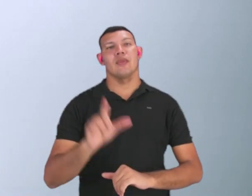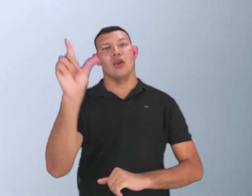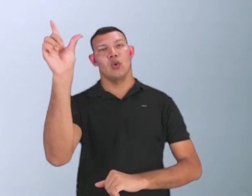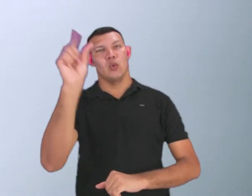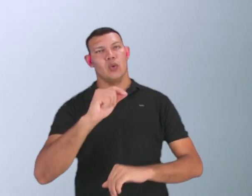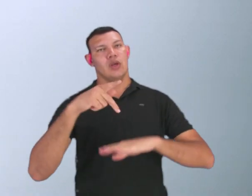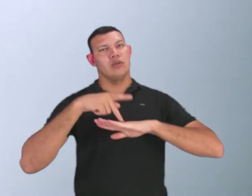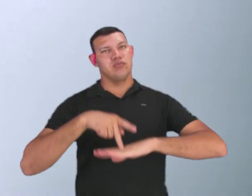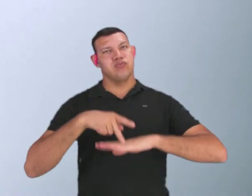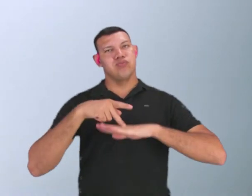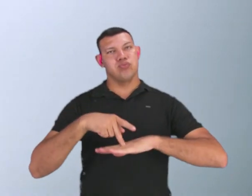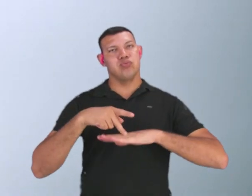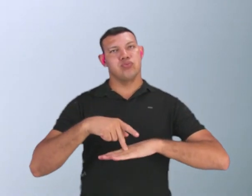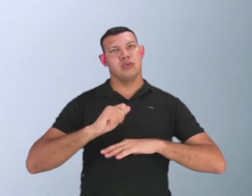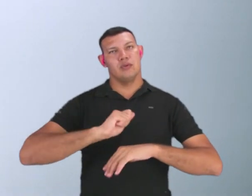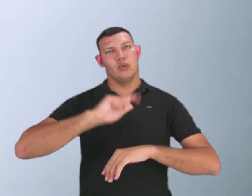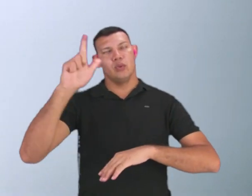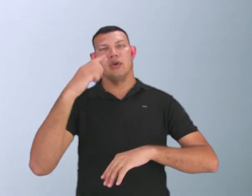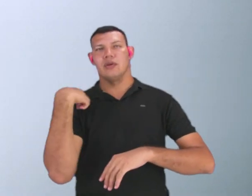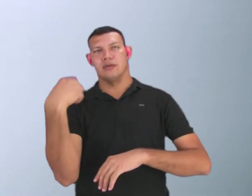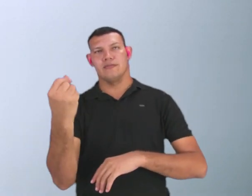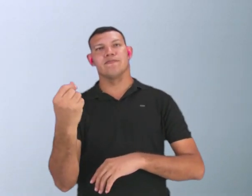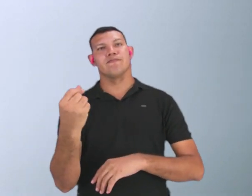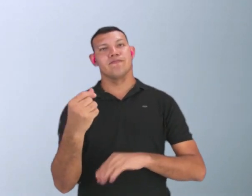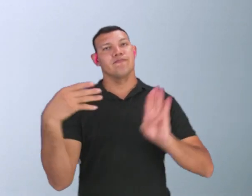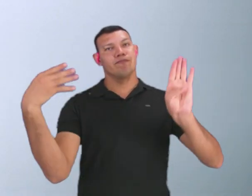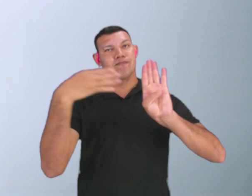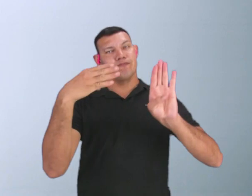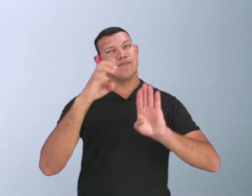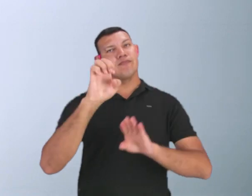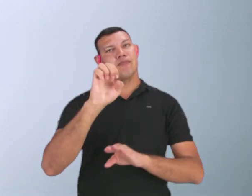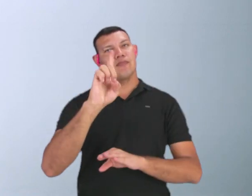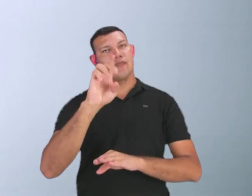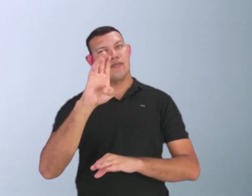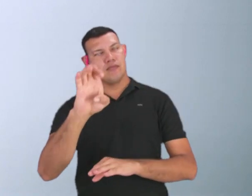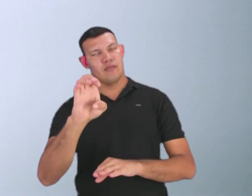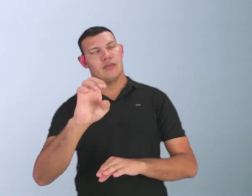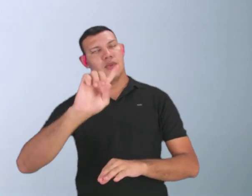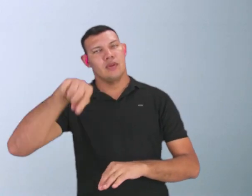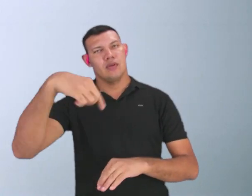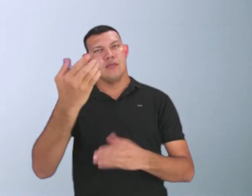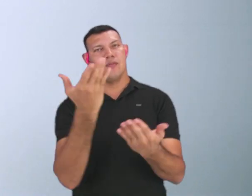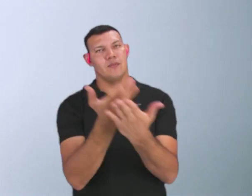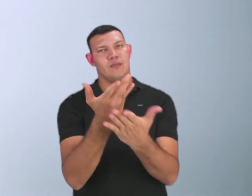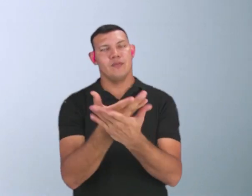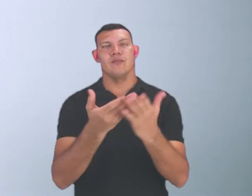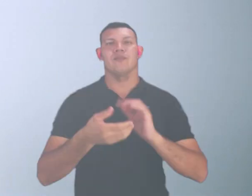a plataforma Eduque e assista tanto essas aulas quanto outras. Eu te espero aqui na próxima.